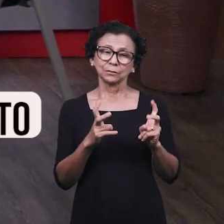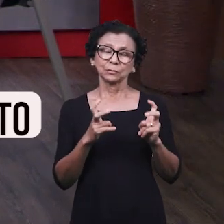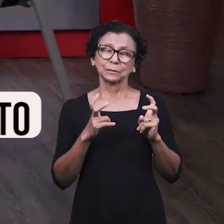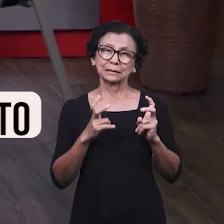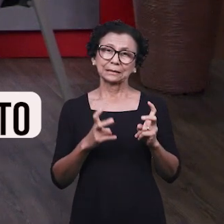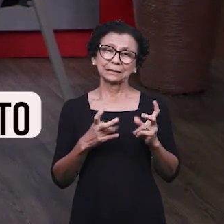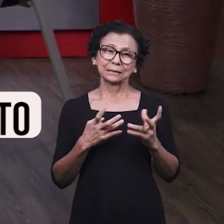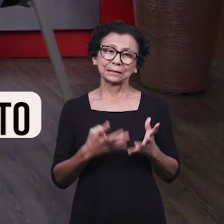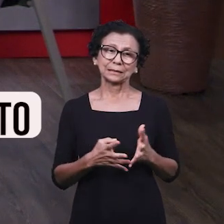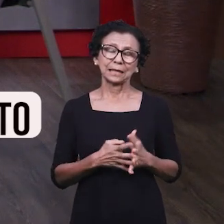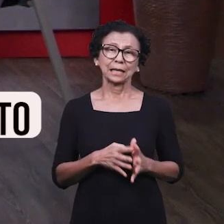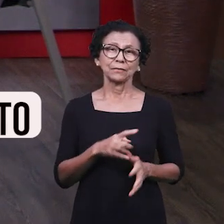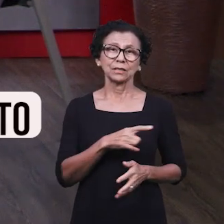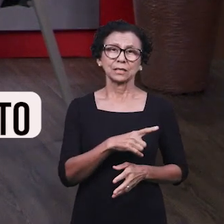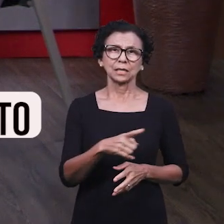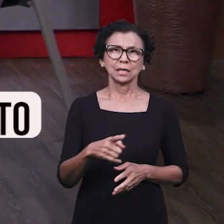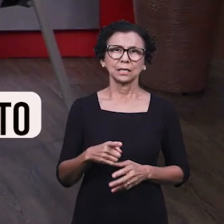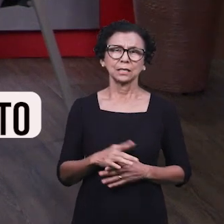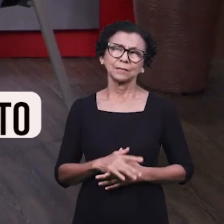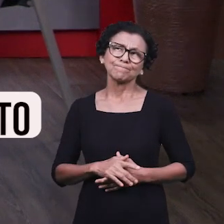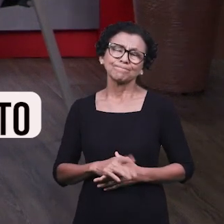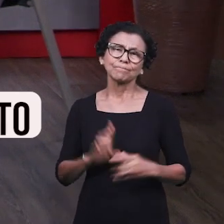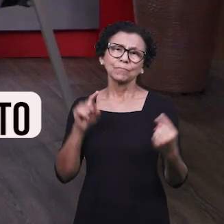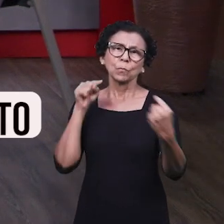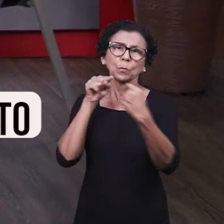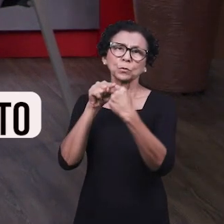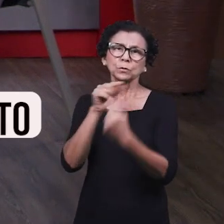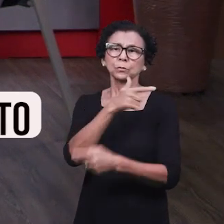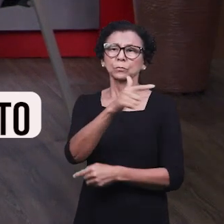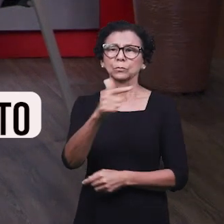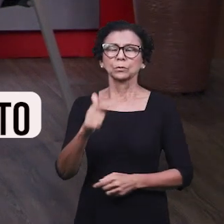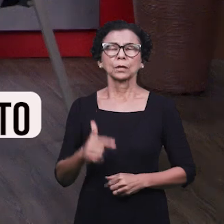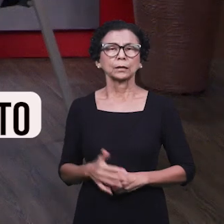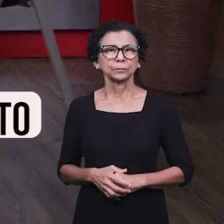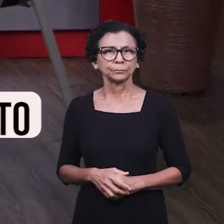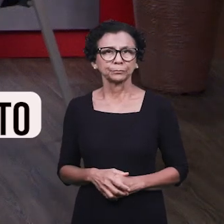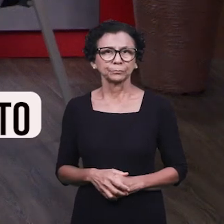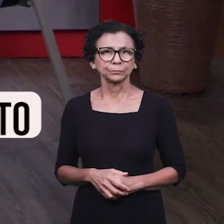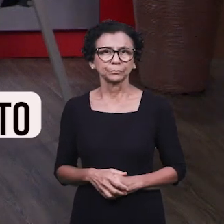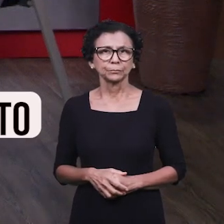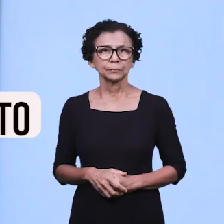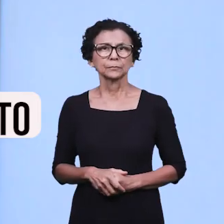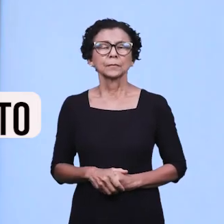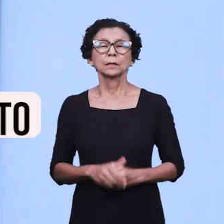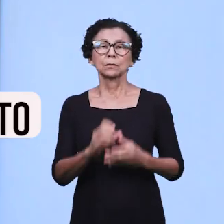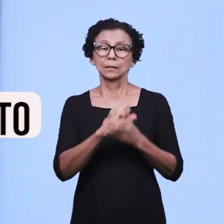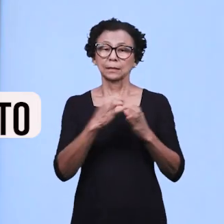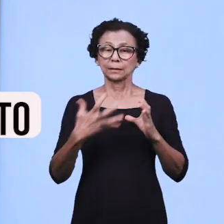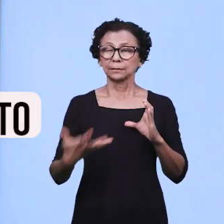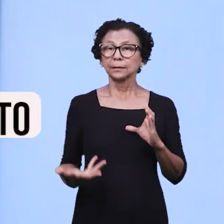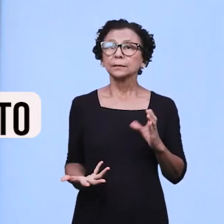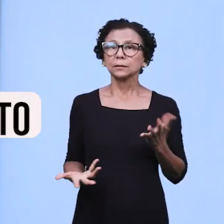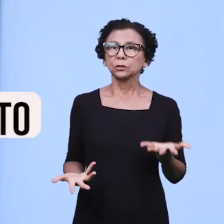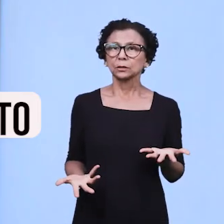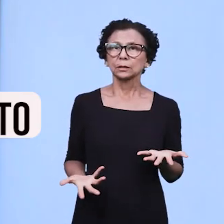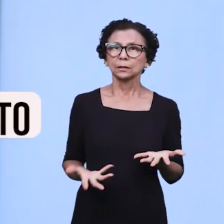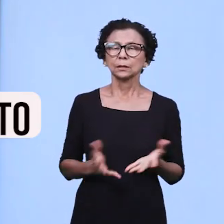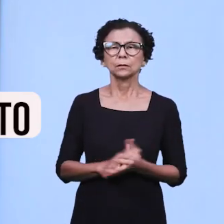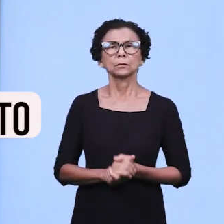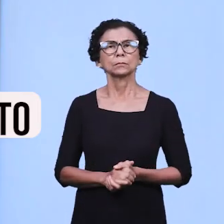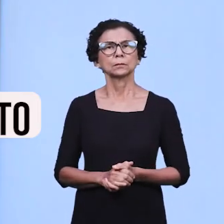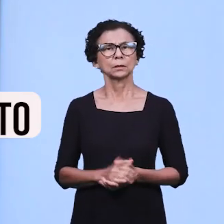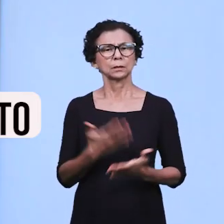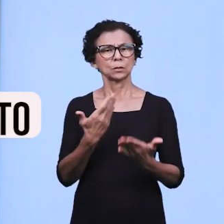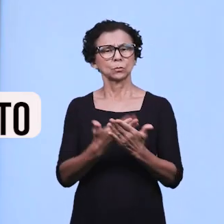ele é inquieto, ele não é objetivo. Quando a gente encontra um estudante que tem essas características, né, compromisso,